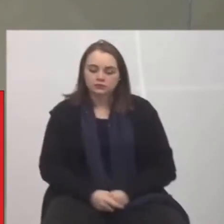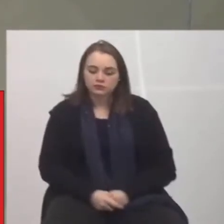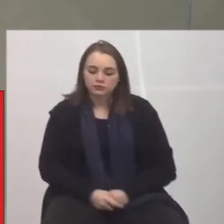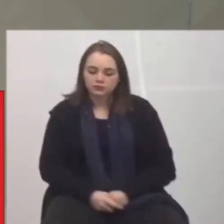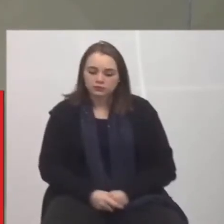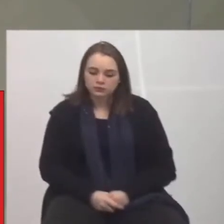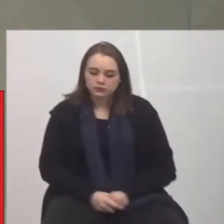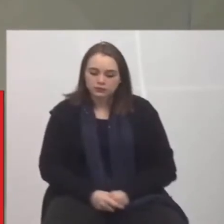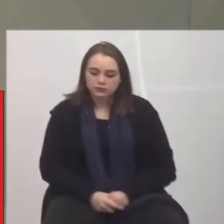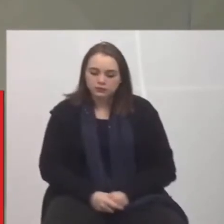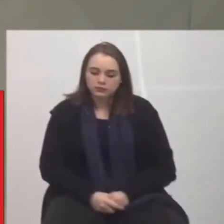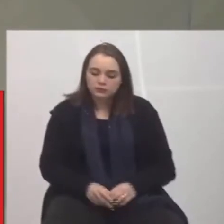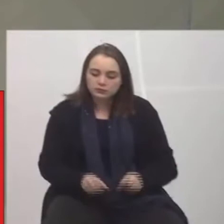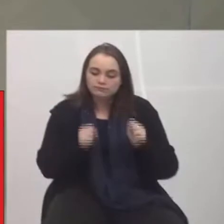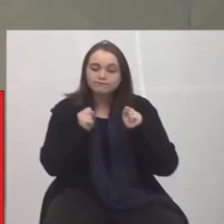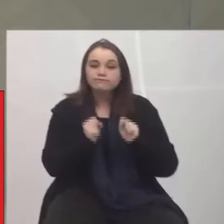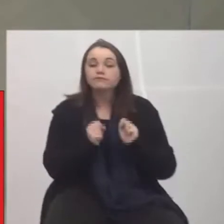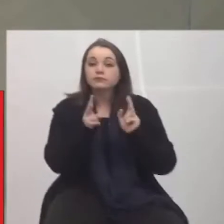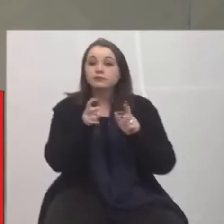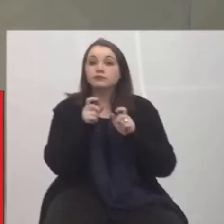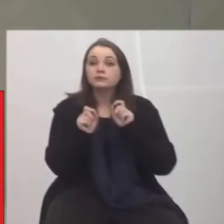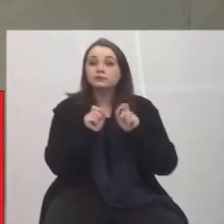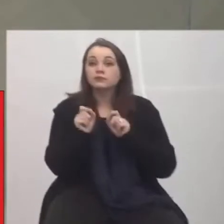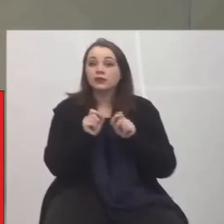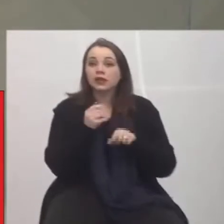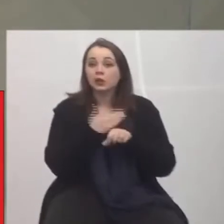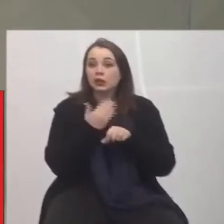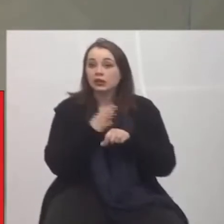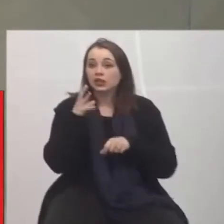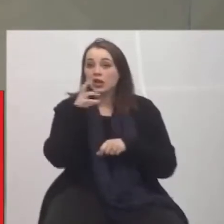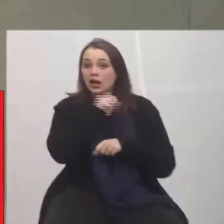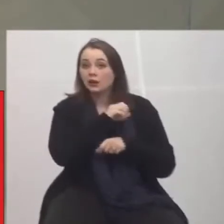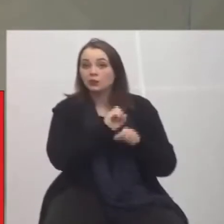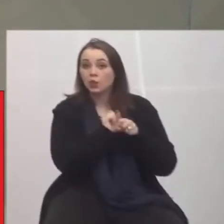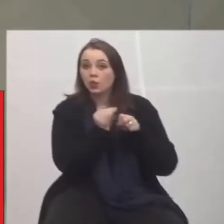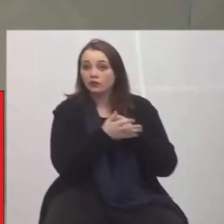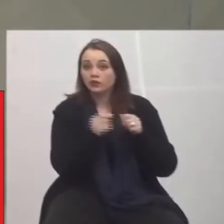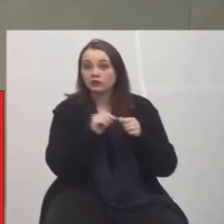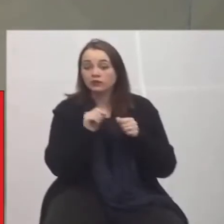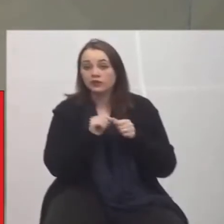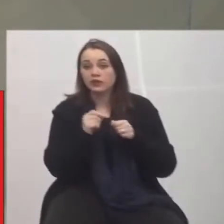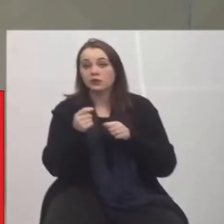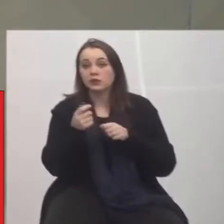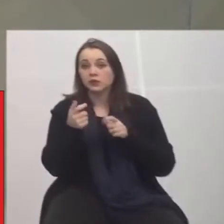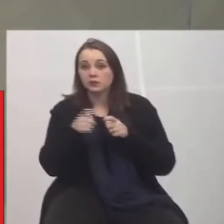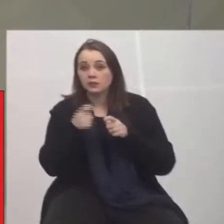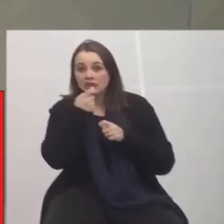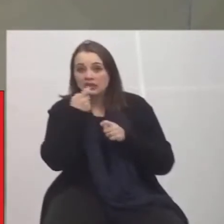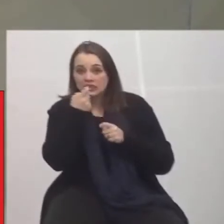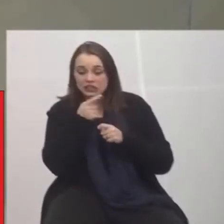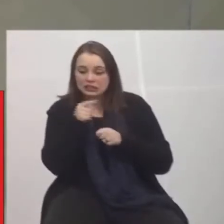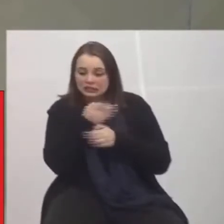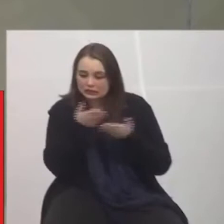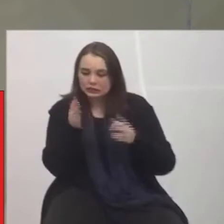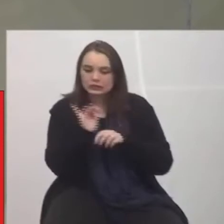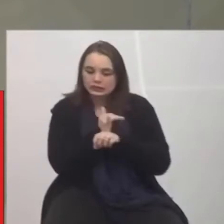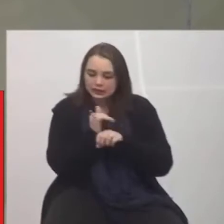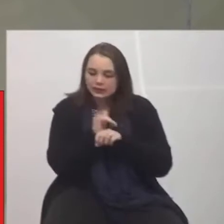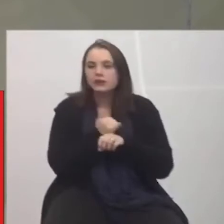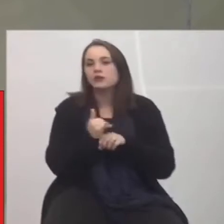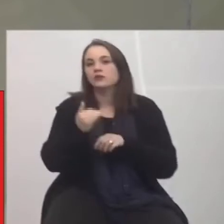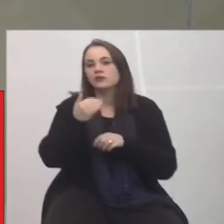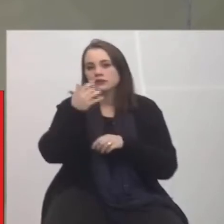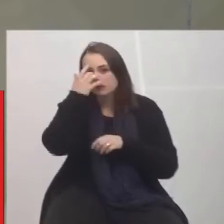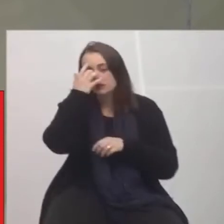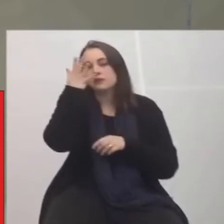Então, foi possível observar que a realização de testes rápidos de COVID pelos dentistas foi uma boa estratégia para a descentralização